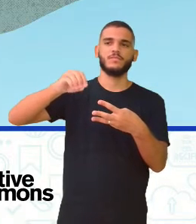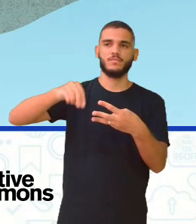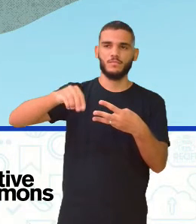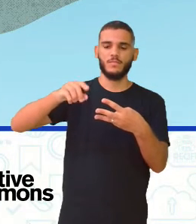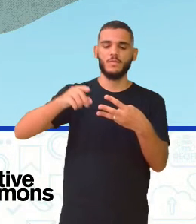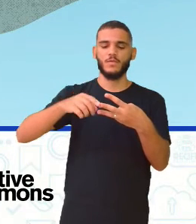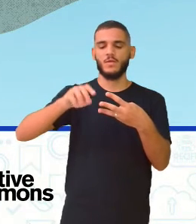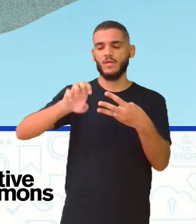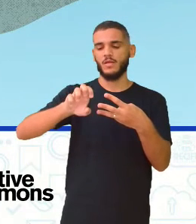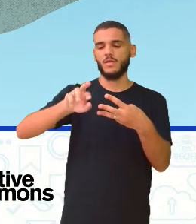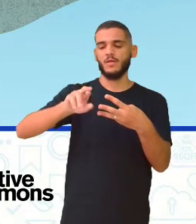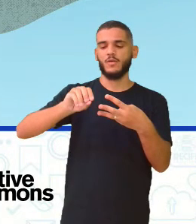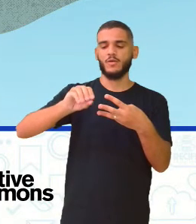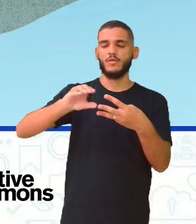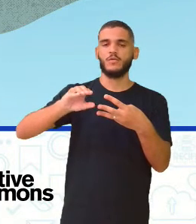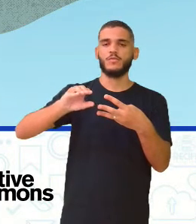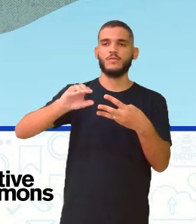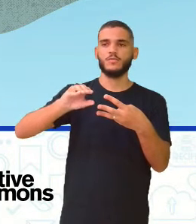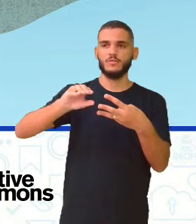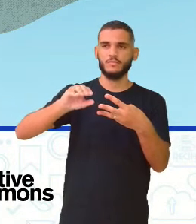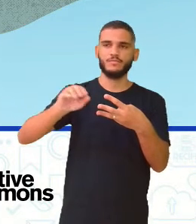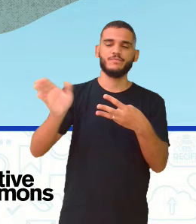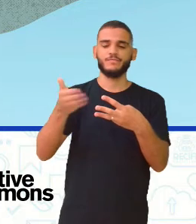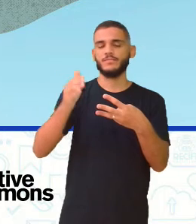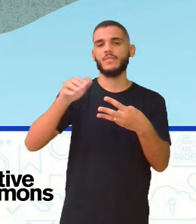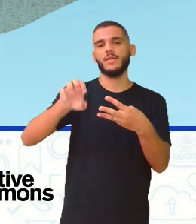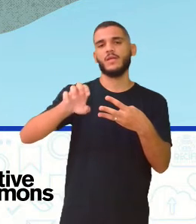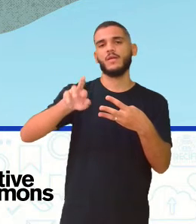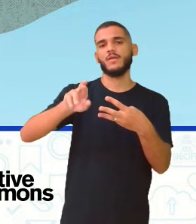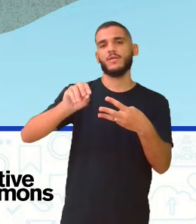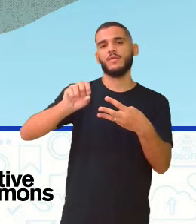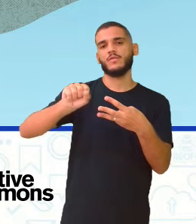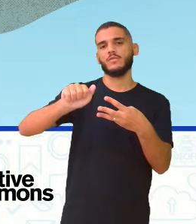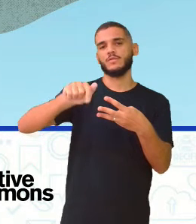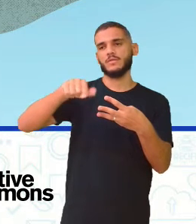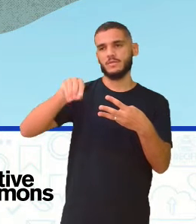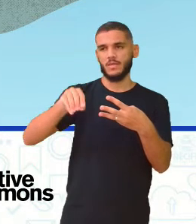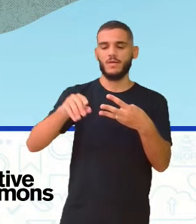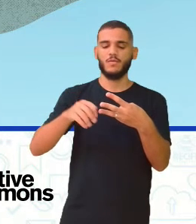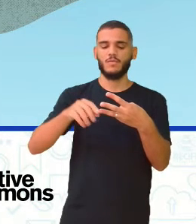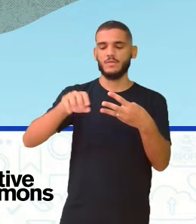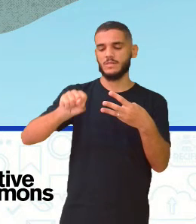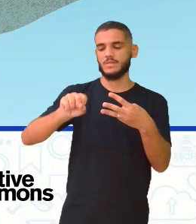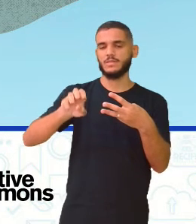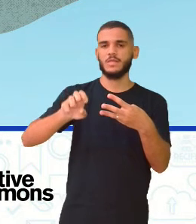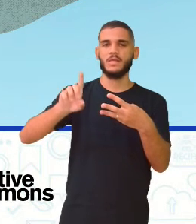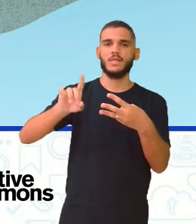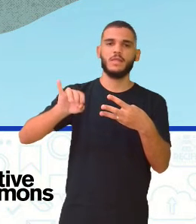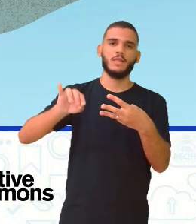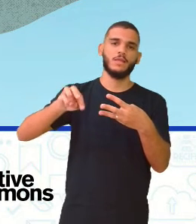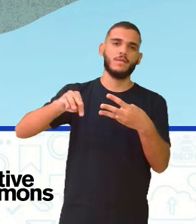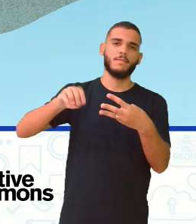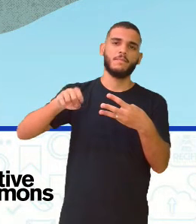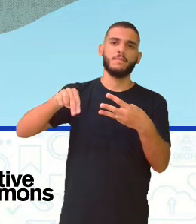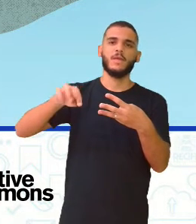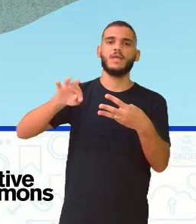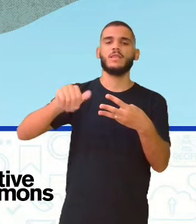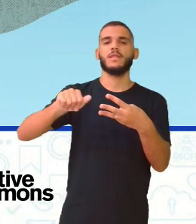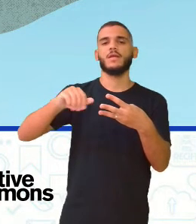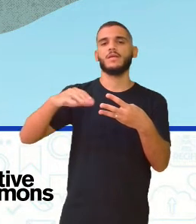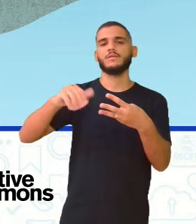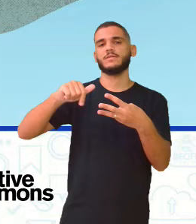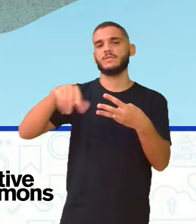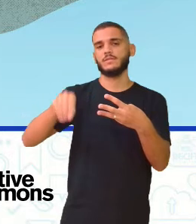agora entender através dessa imagem cada processo como esse. O intemperismo vai ser justamente o desgaste. Teve lá o